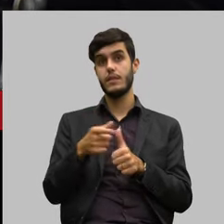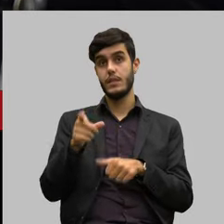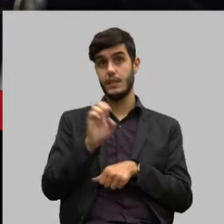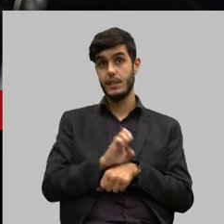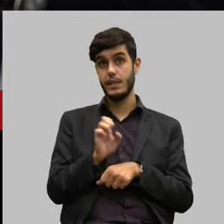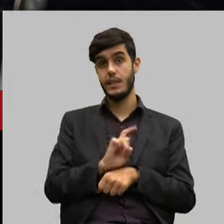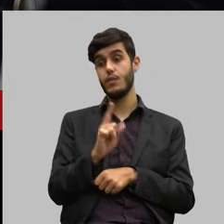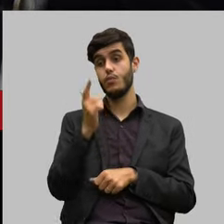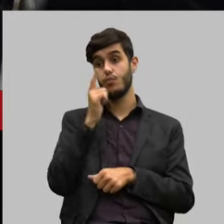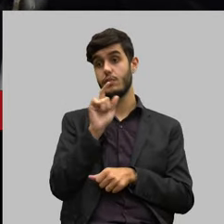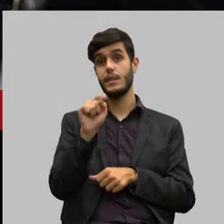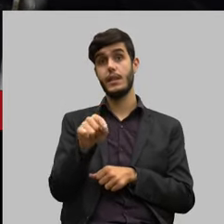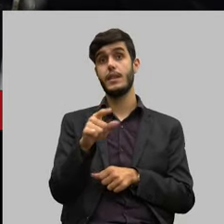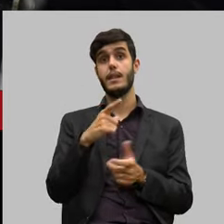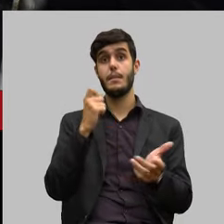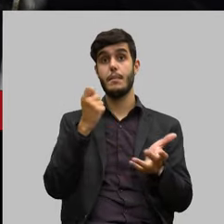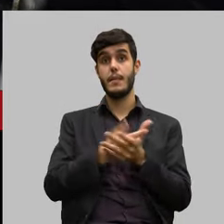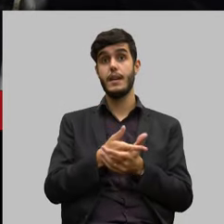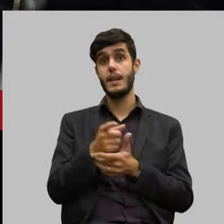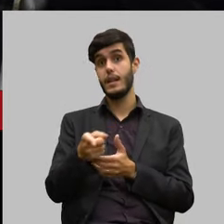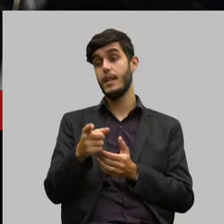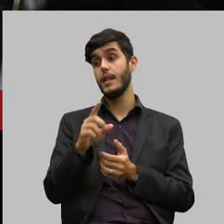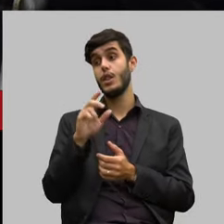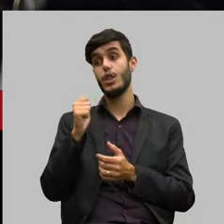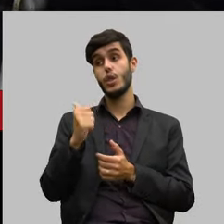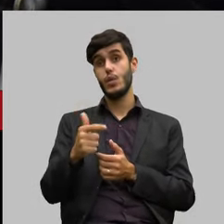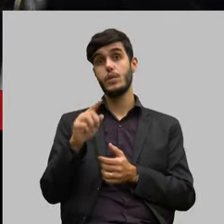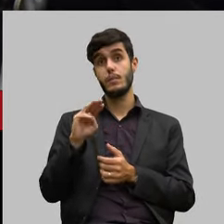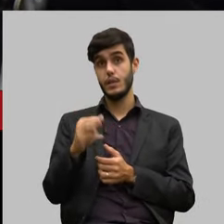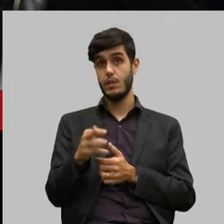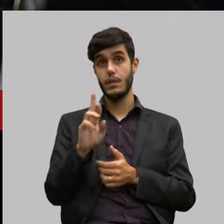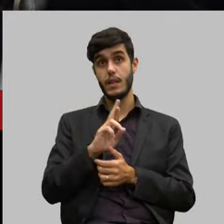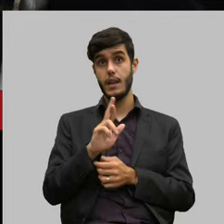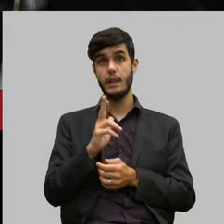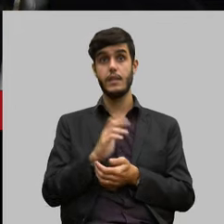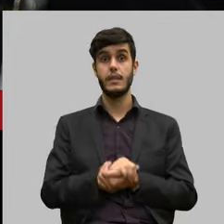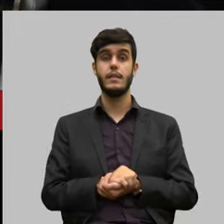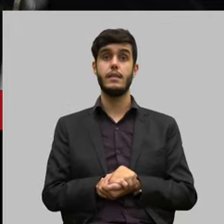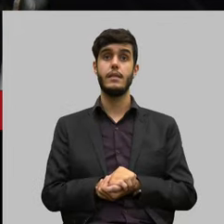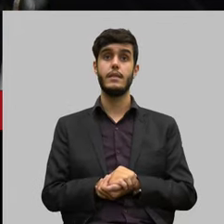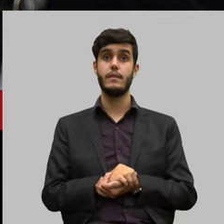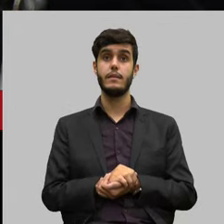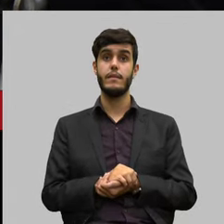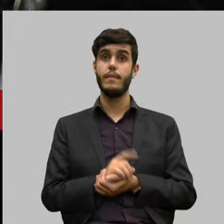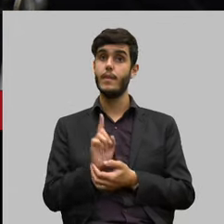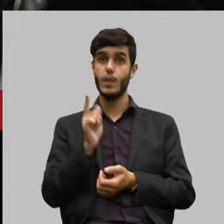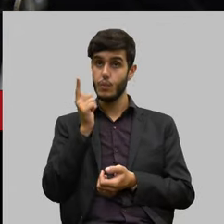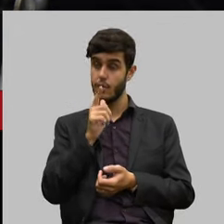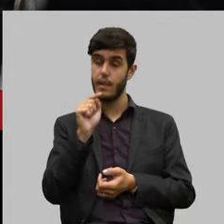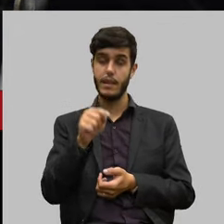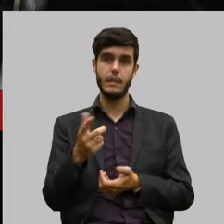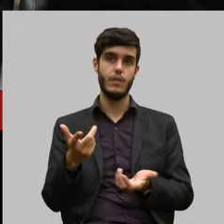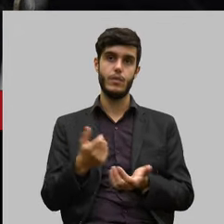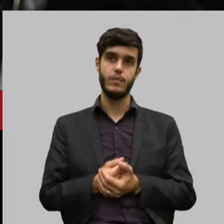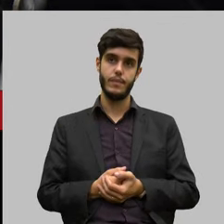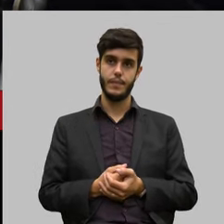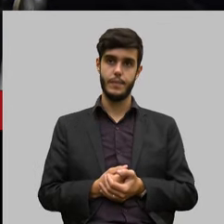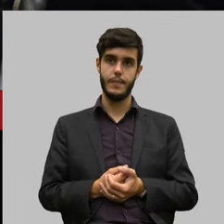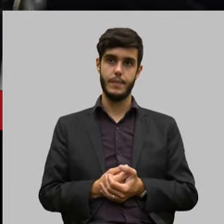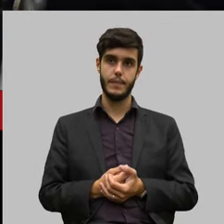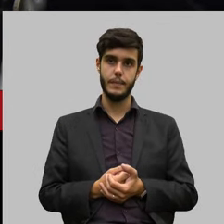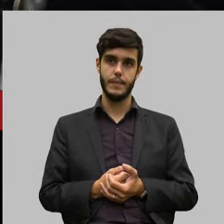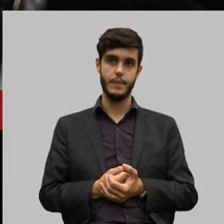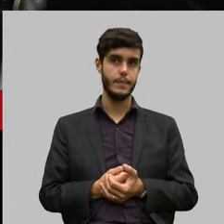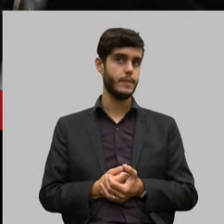suportar o pagamento de um fluxo de 12 bilhões de reais hoje é o orçamento ele não comporta isso tá